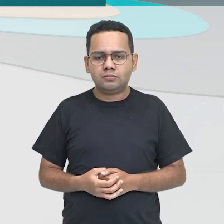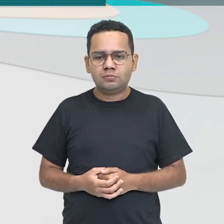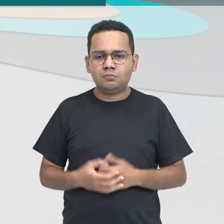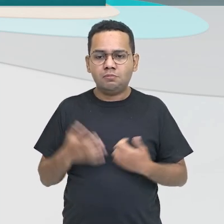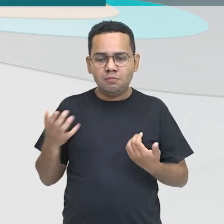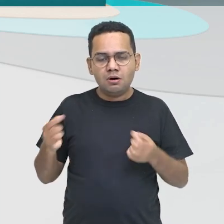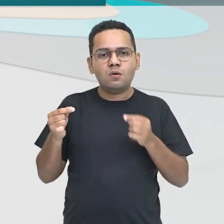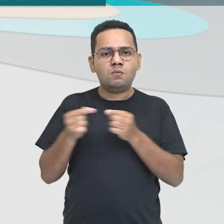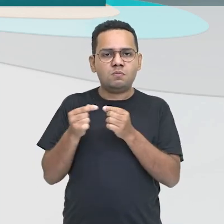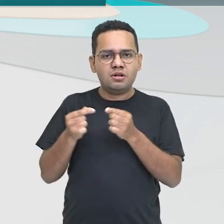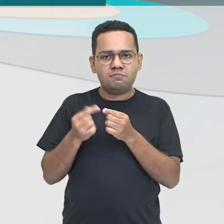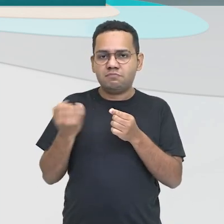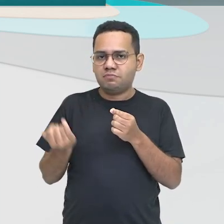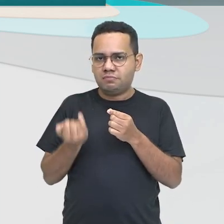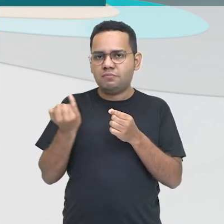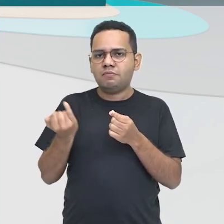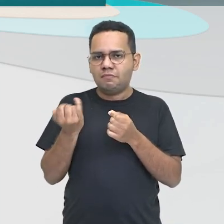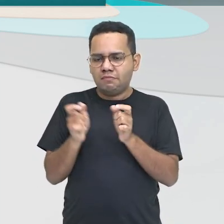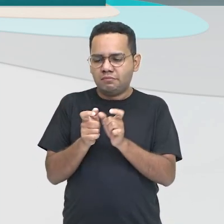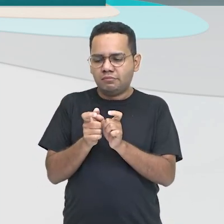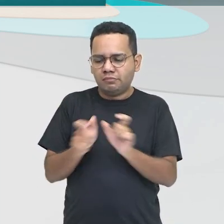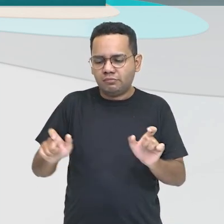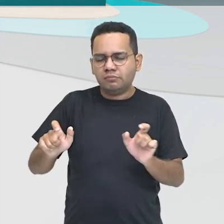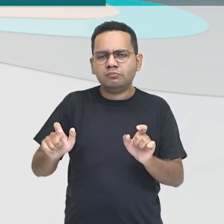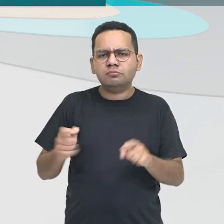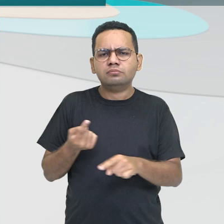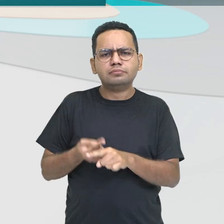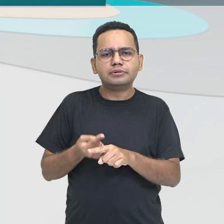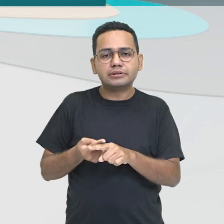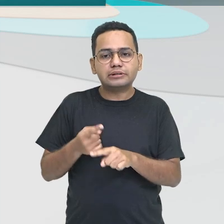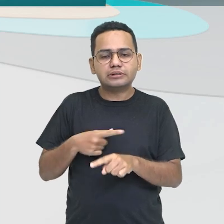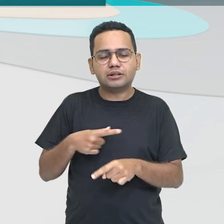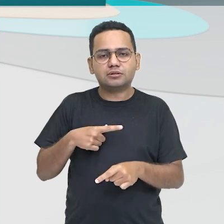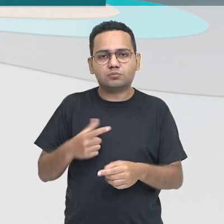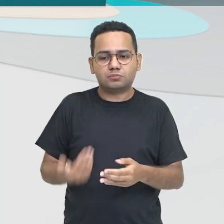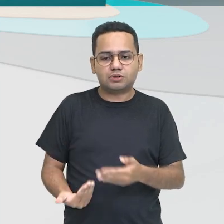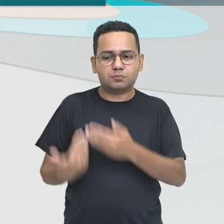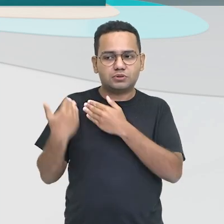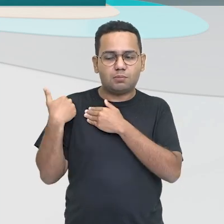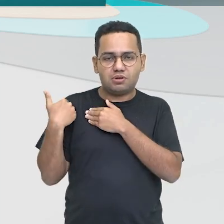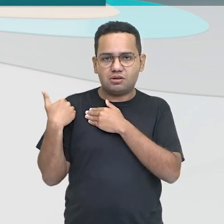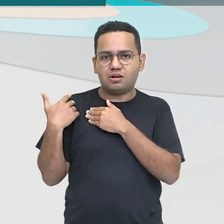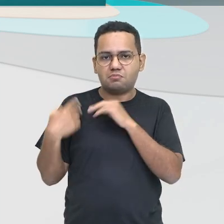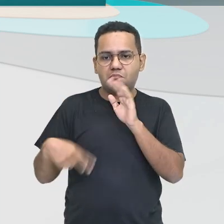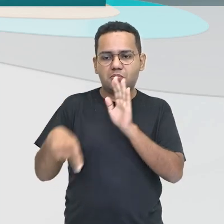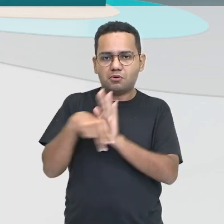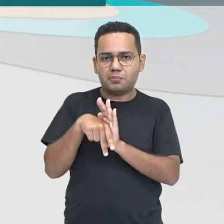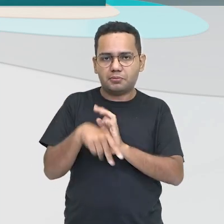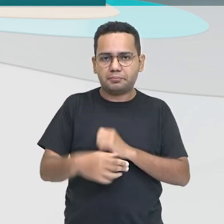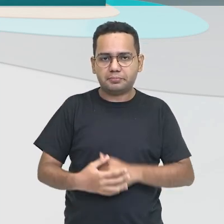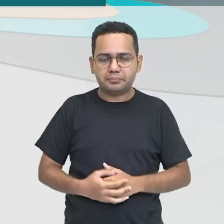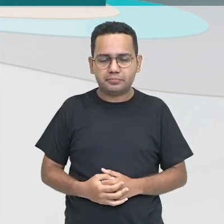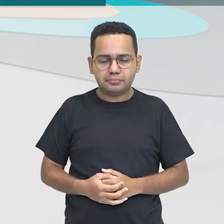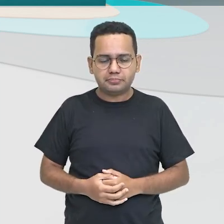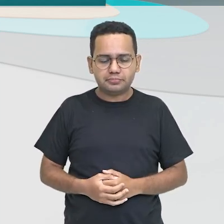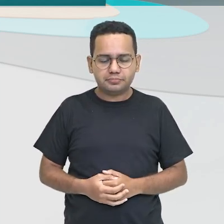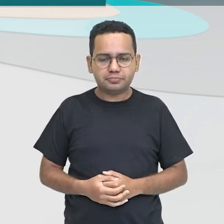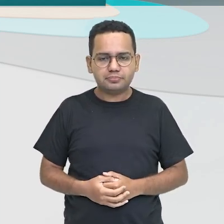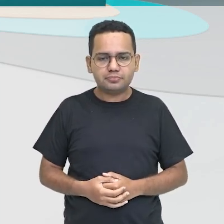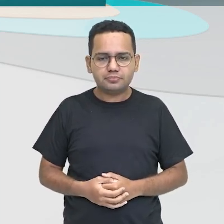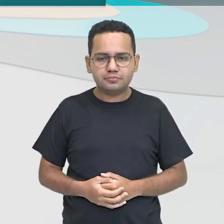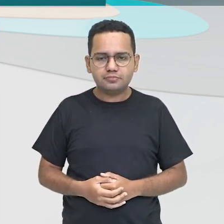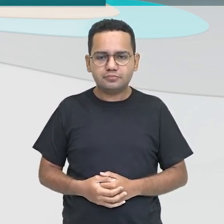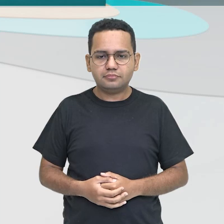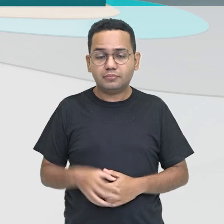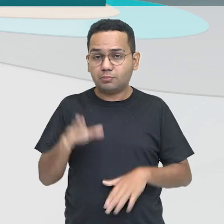é uma classe gramatical importante e eles assumem funções importantes dentro do contexto onde estão inseridos. A função